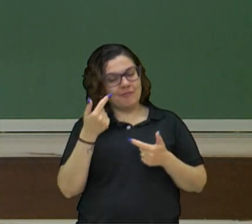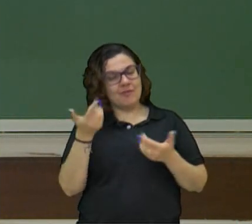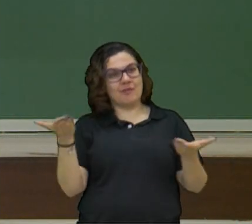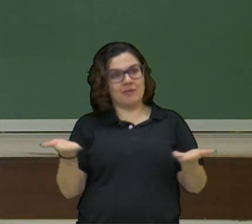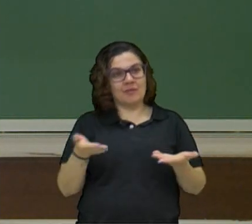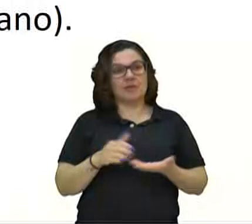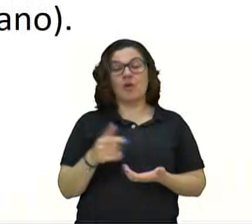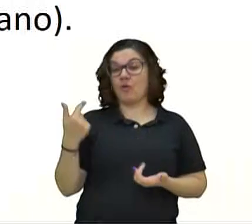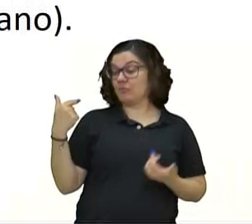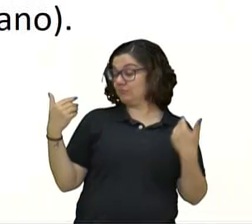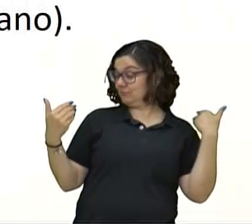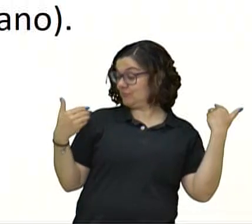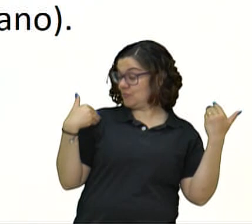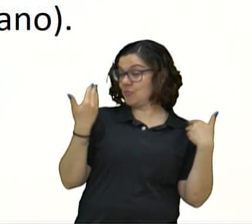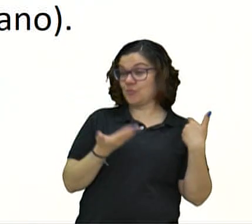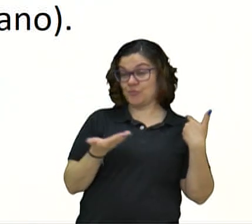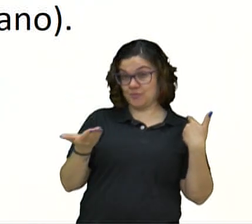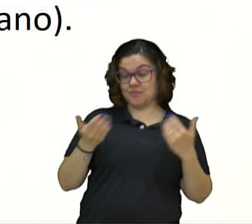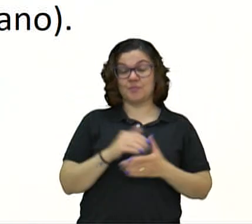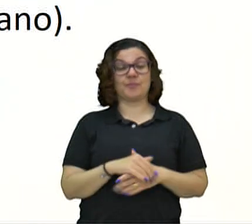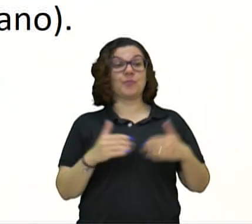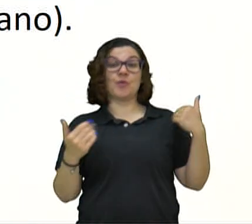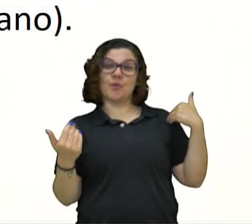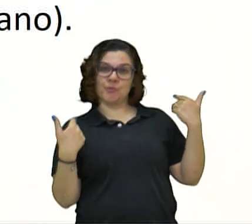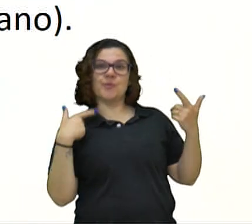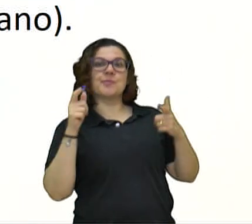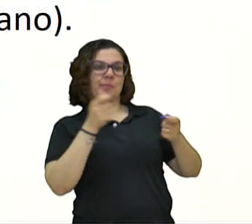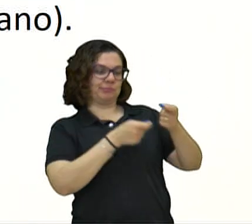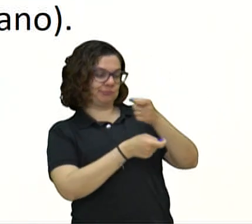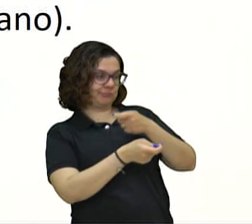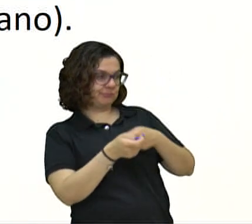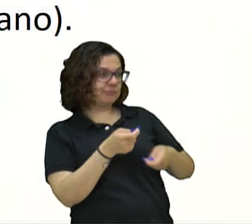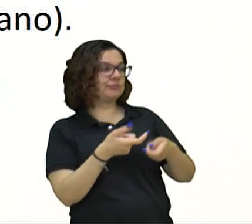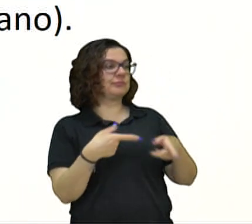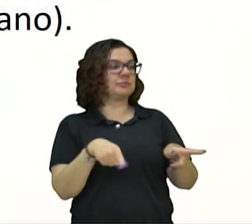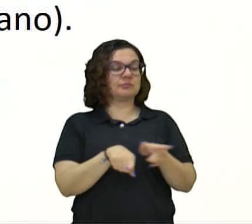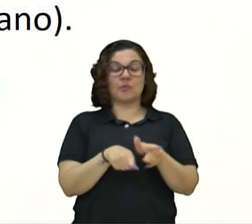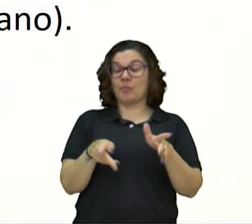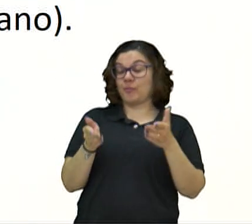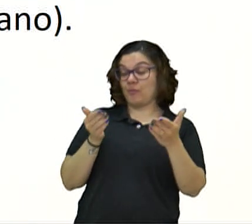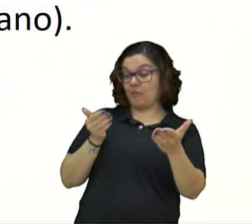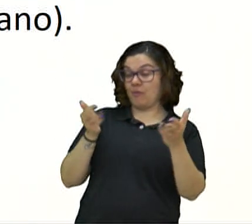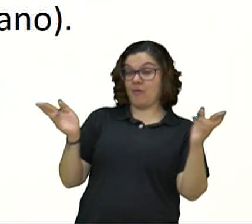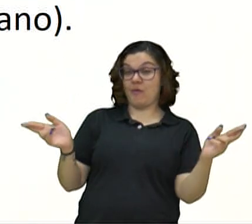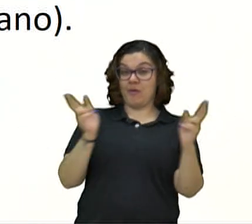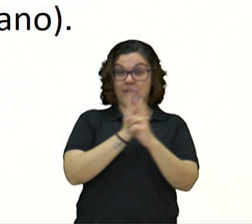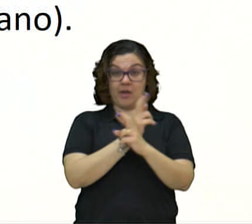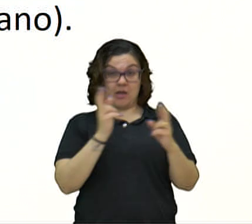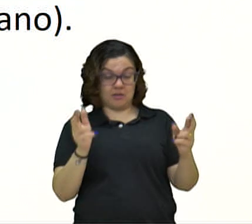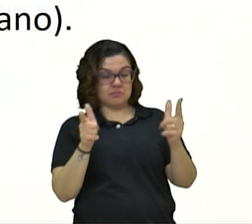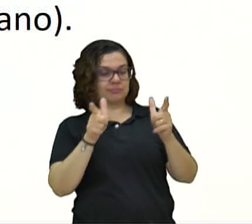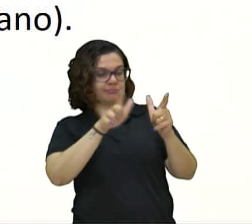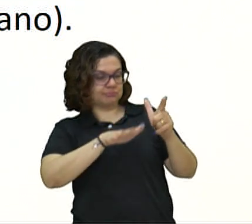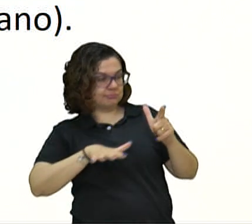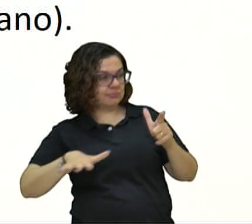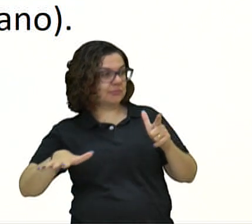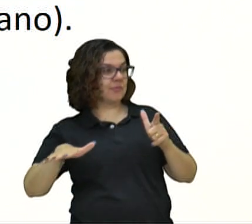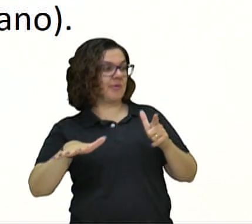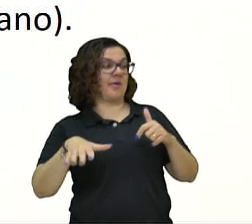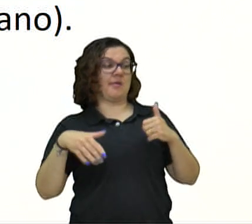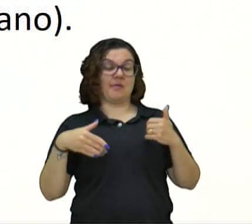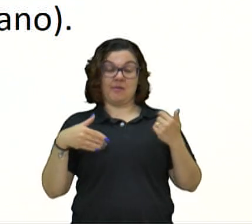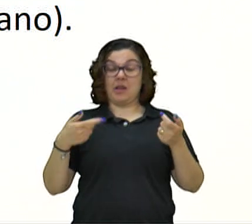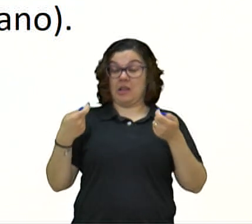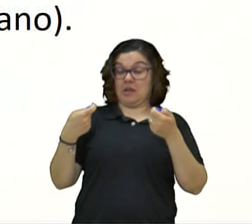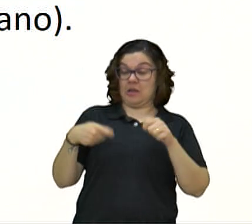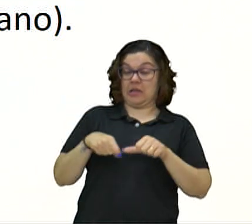temos aqui ó o turismo o turismo é uma atividade econômica que está diretamente relacionada a condições geográficas ela